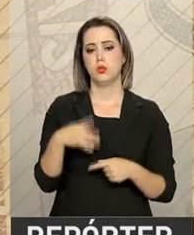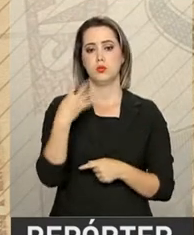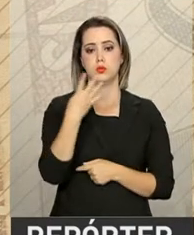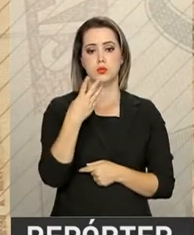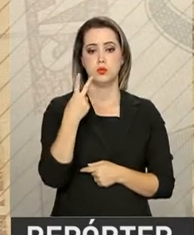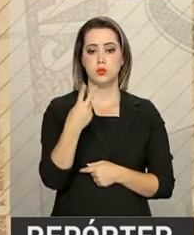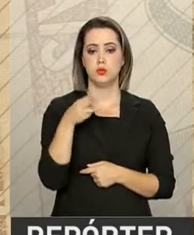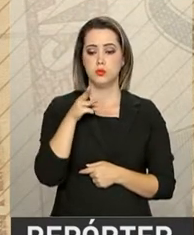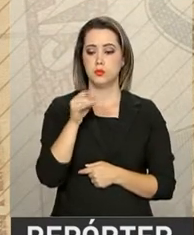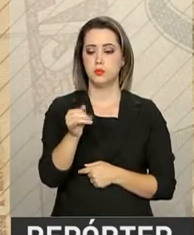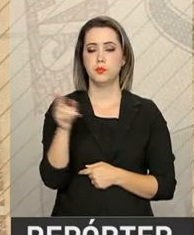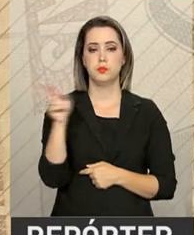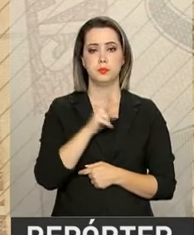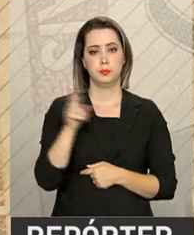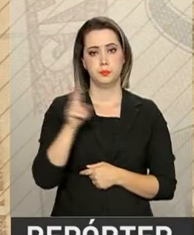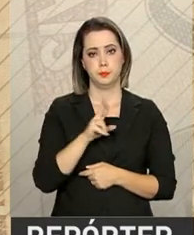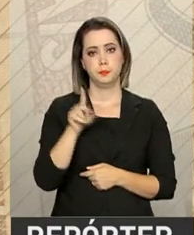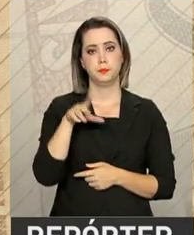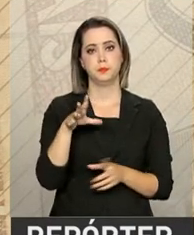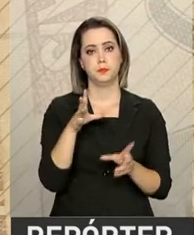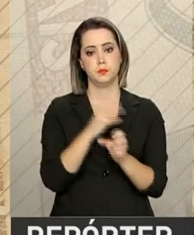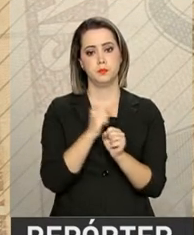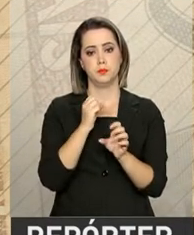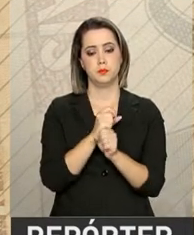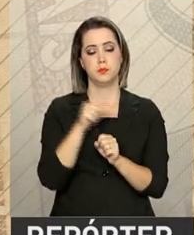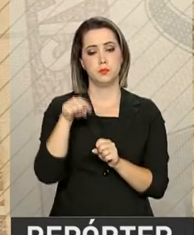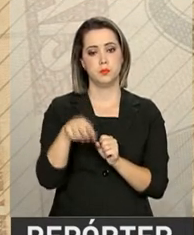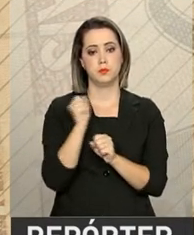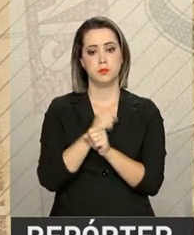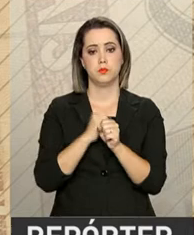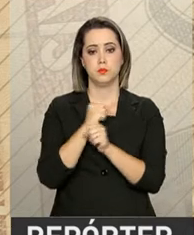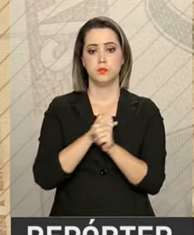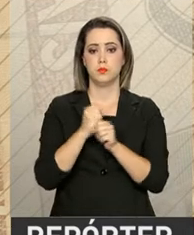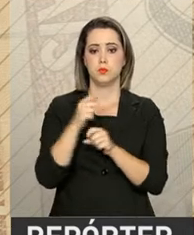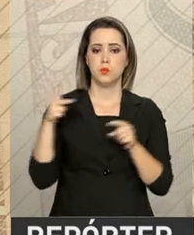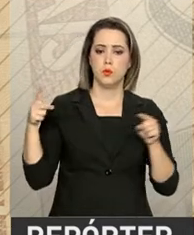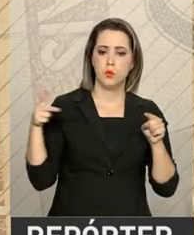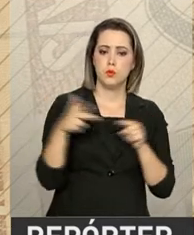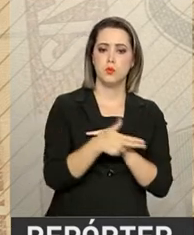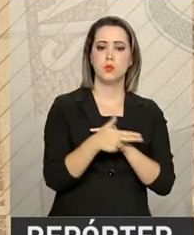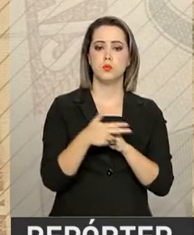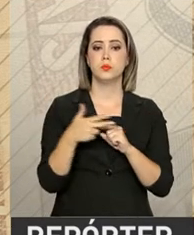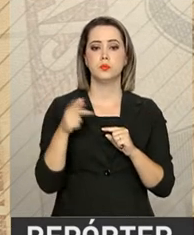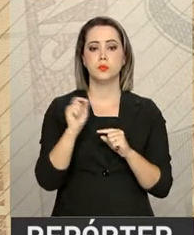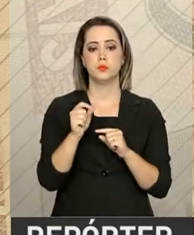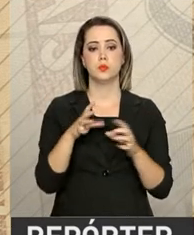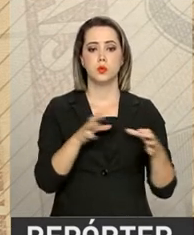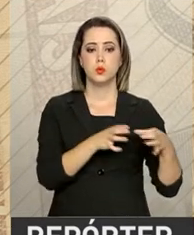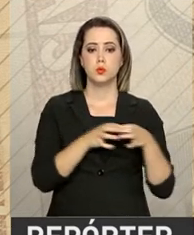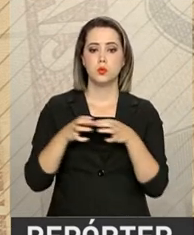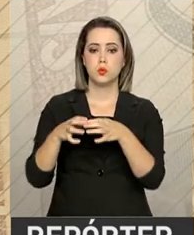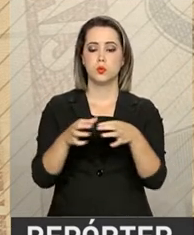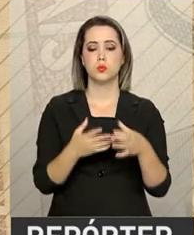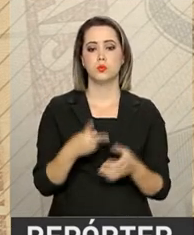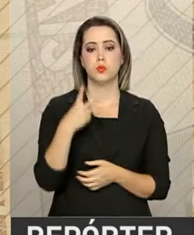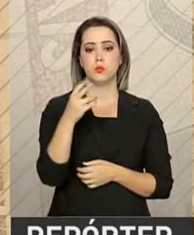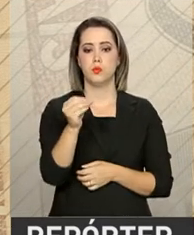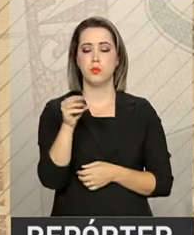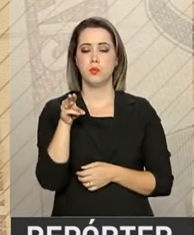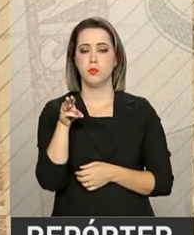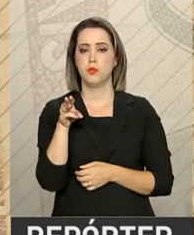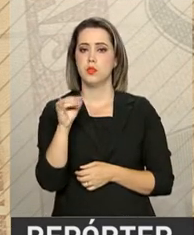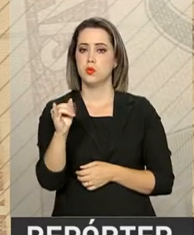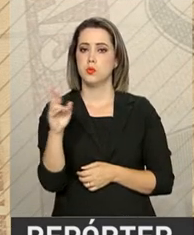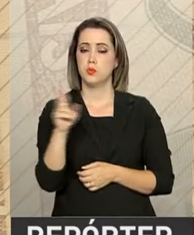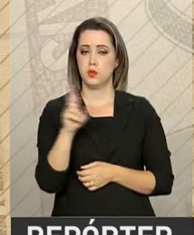bilhões e 100 bilhões de reais no orçamento deste ano os cortes vão recair sobre as seguintes áreas 20 bilhões de reais